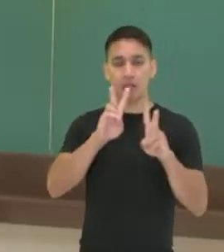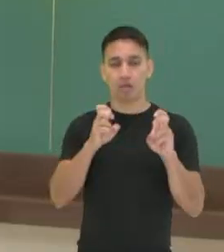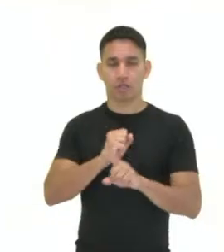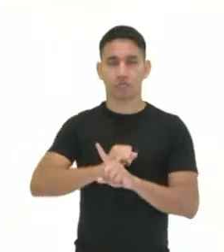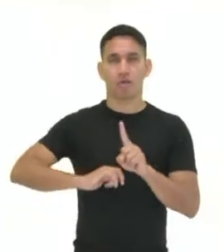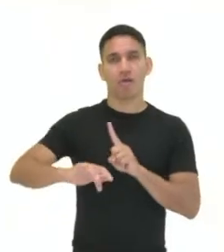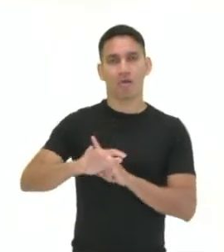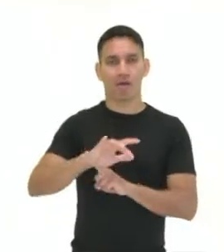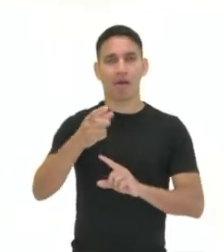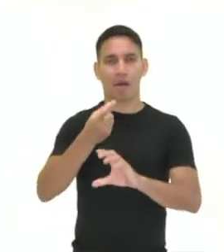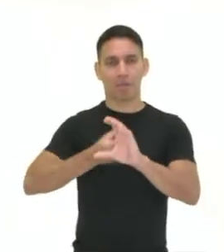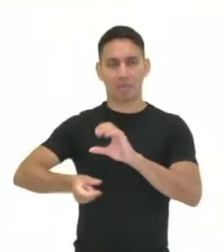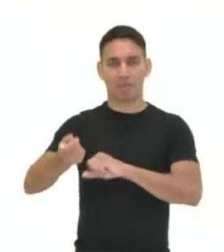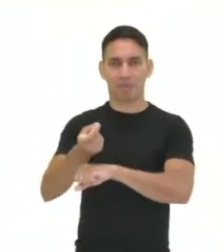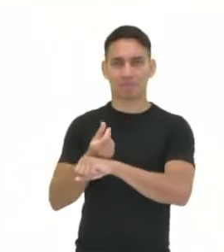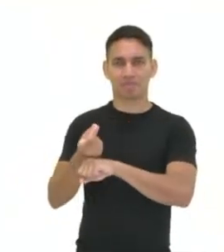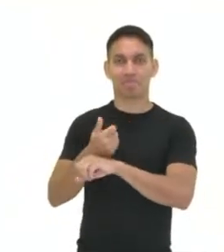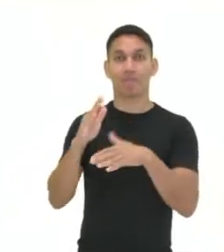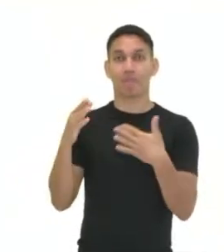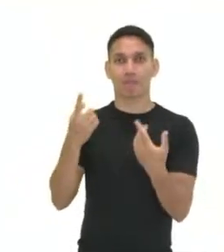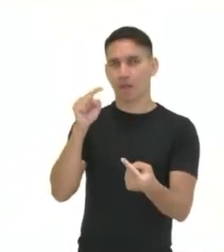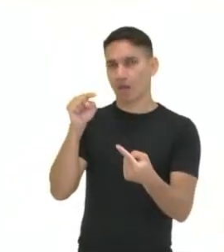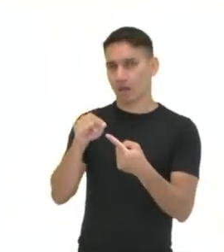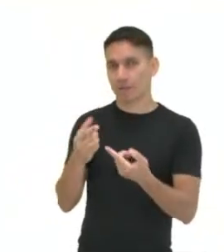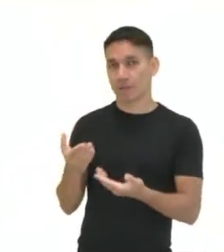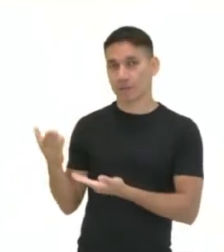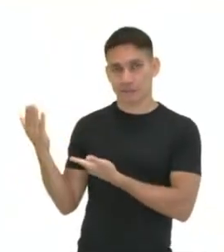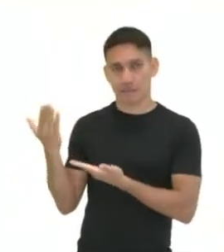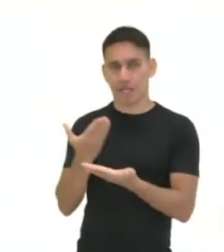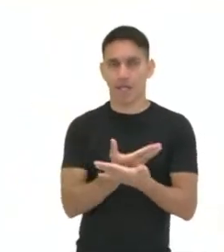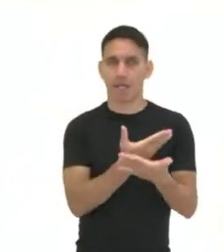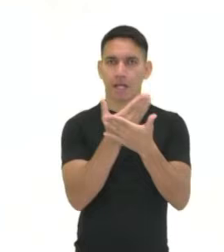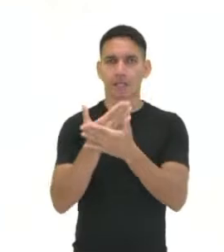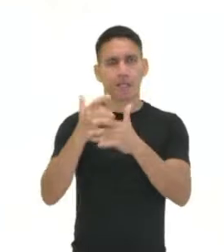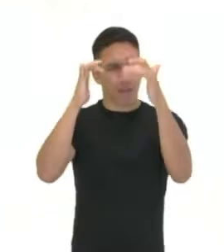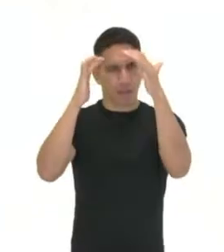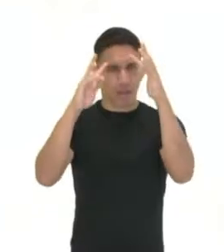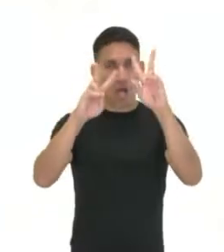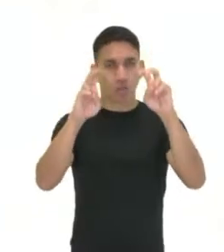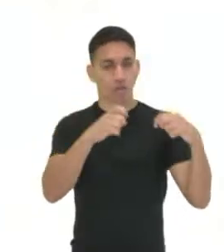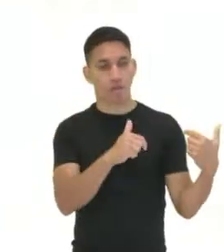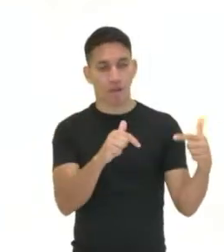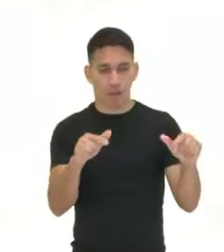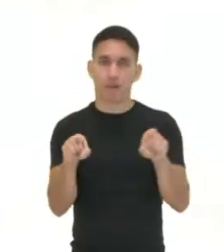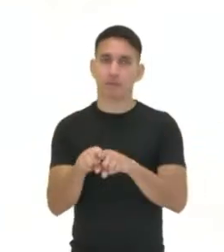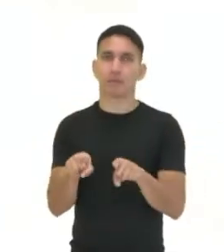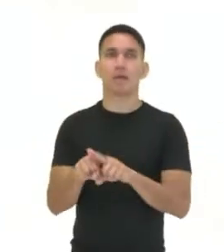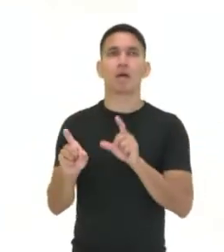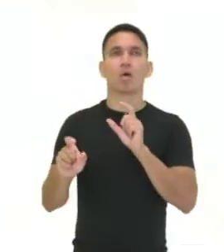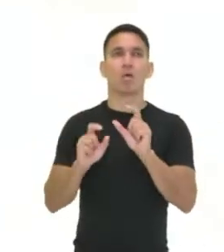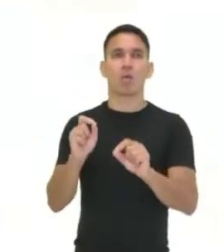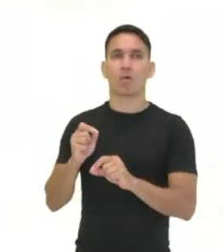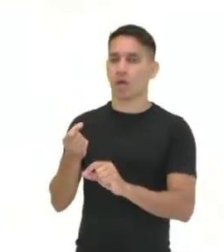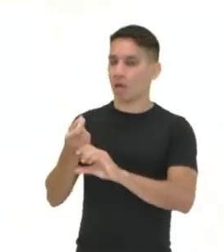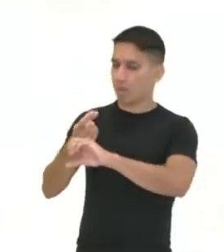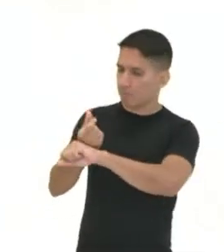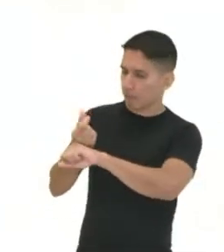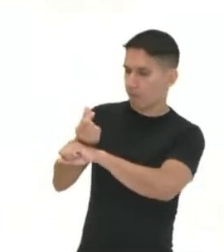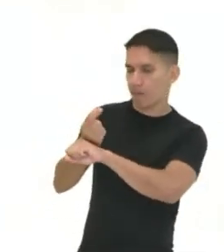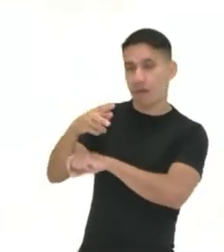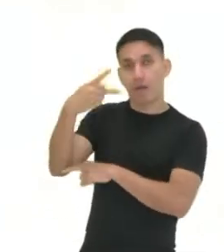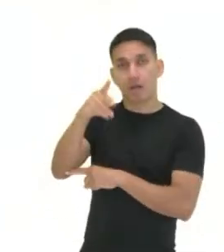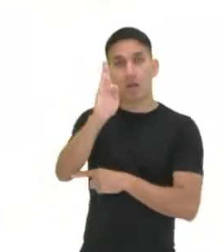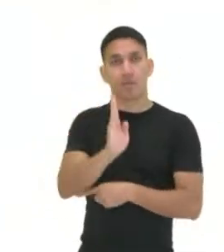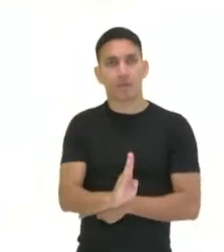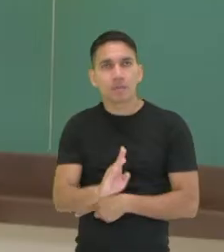Então, o objetivo da aula é refletir sobre o trabalho e o capitalismo no Brasil através de indicadores sociais de análise.